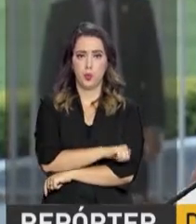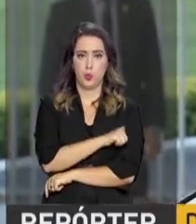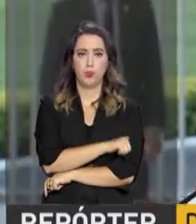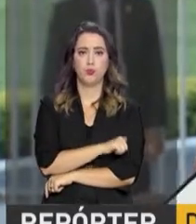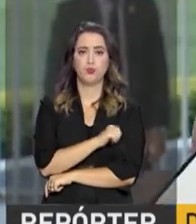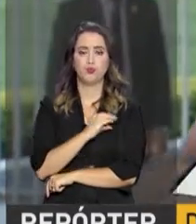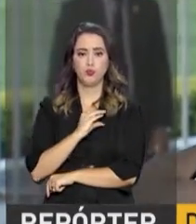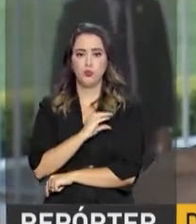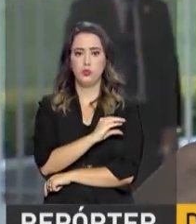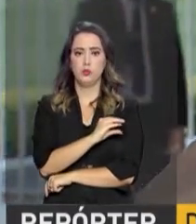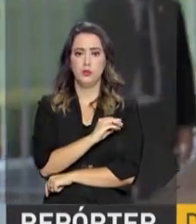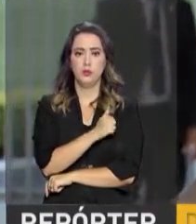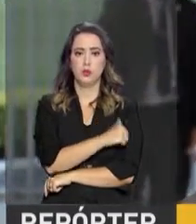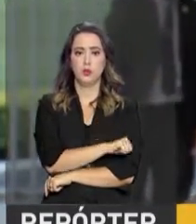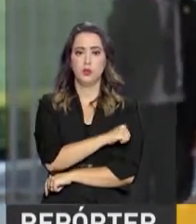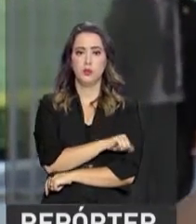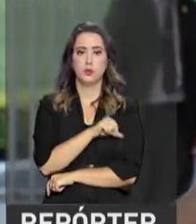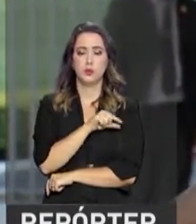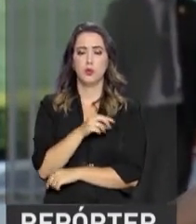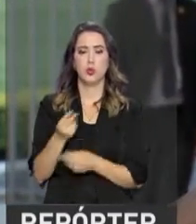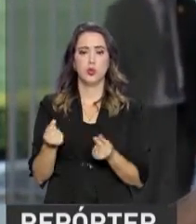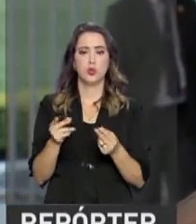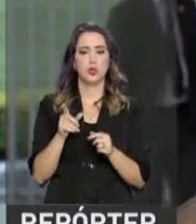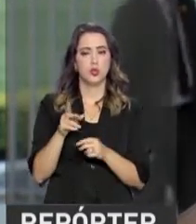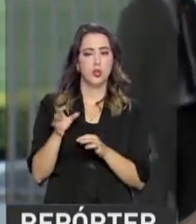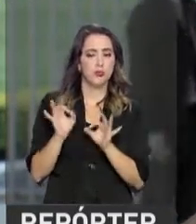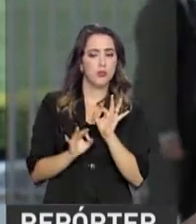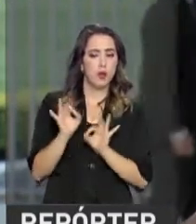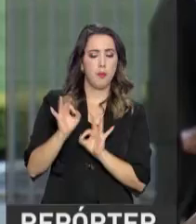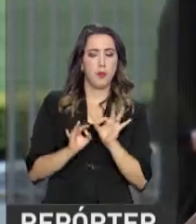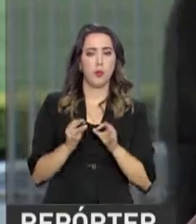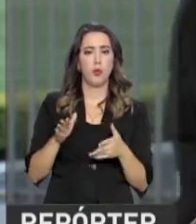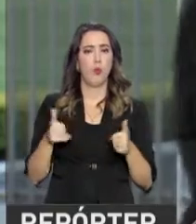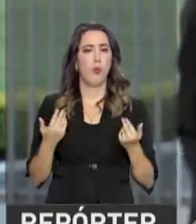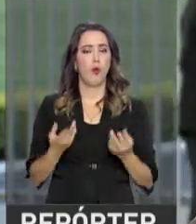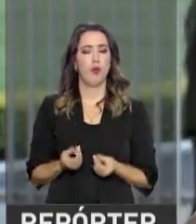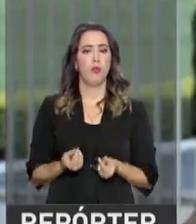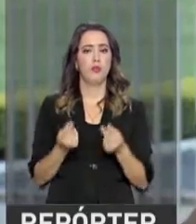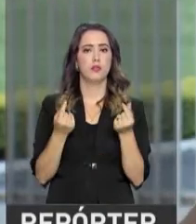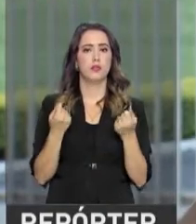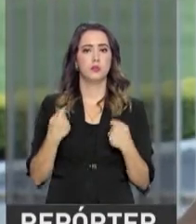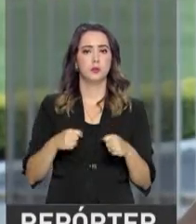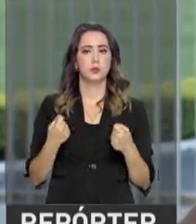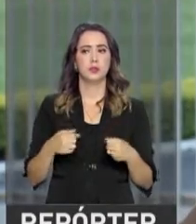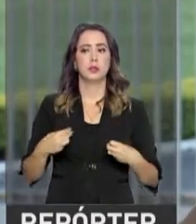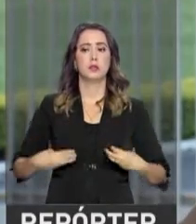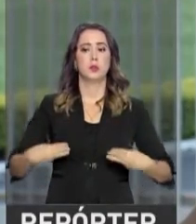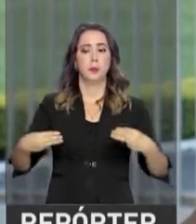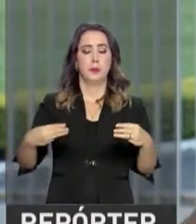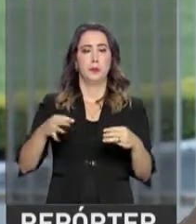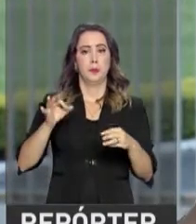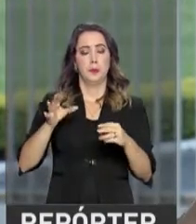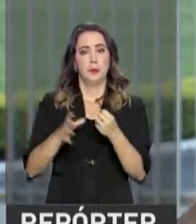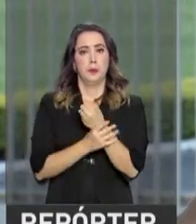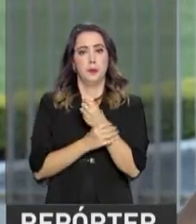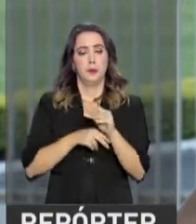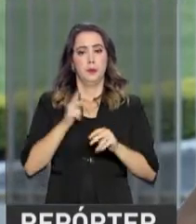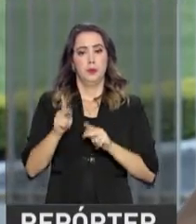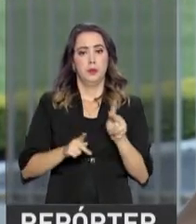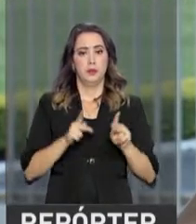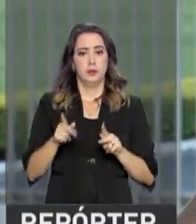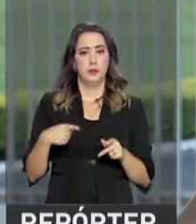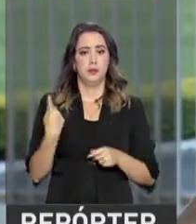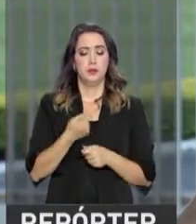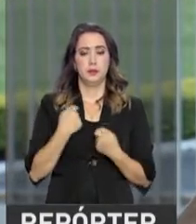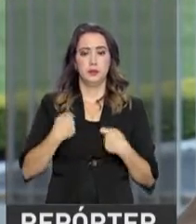ainda estão sendo levantados pelo Ministério da Segurança Pública e pelo interventor, e